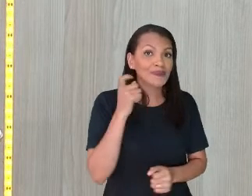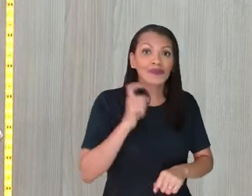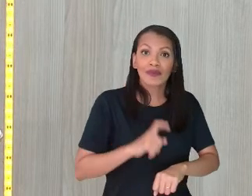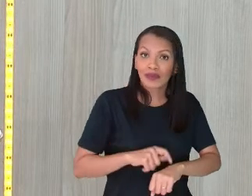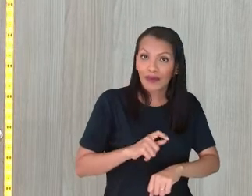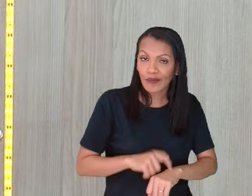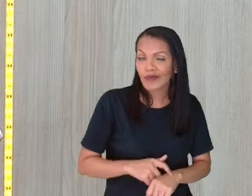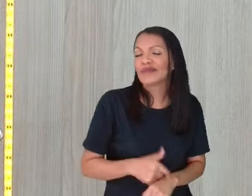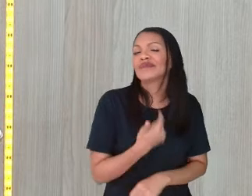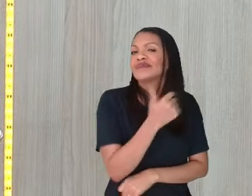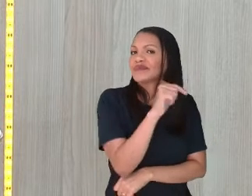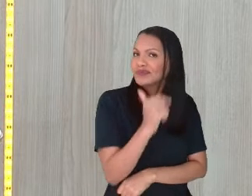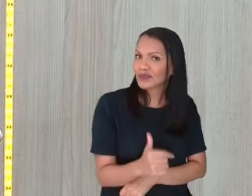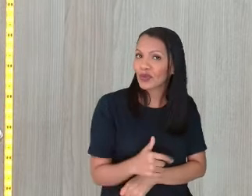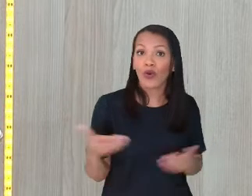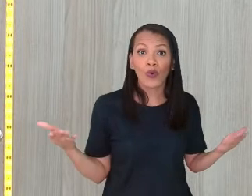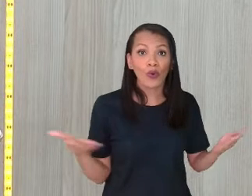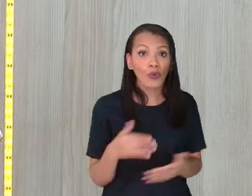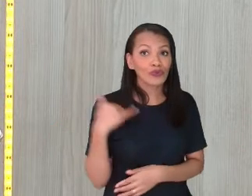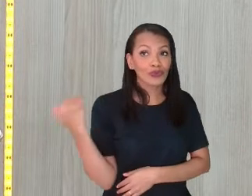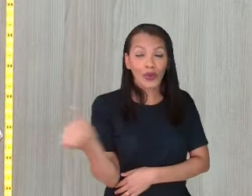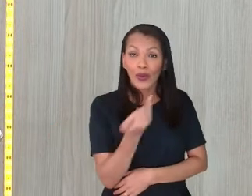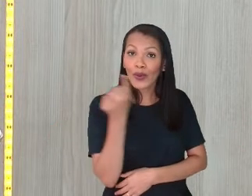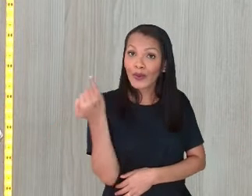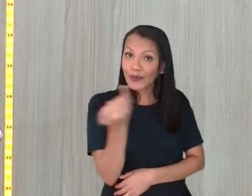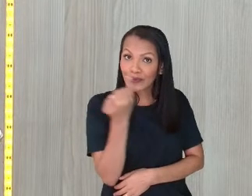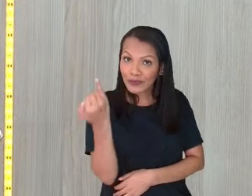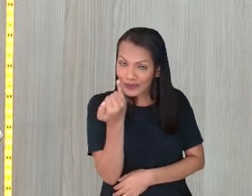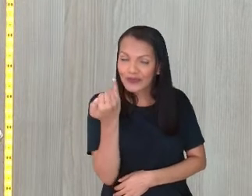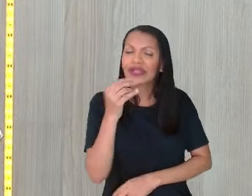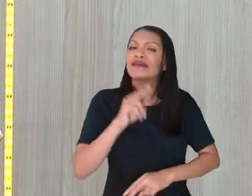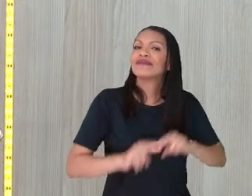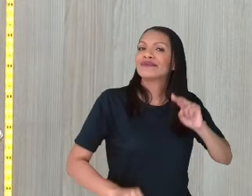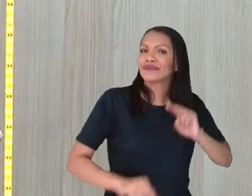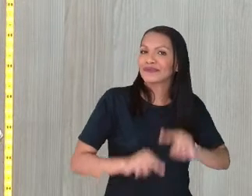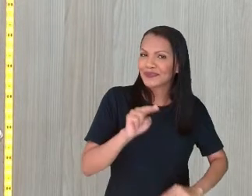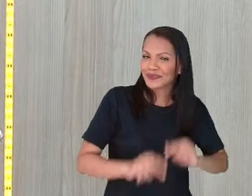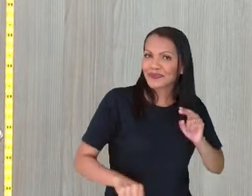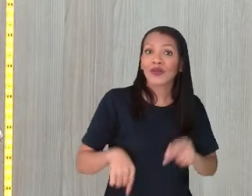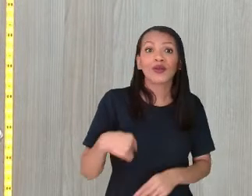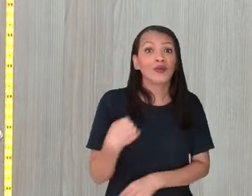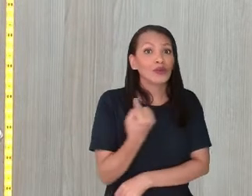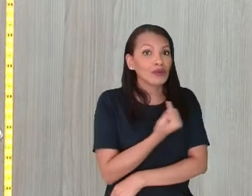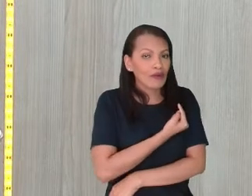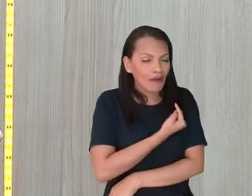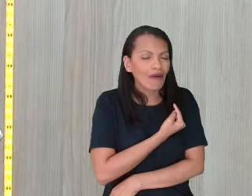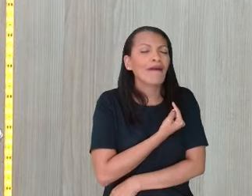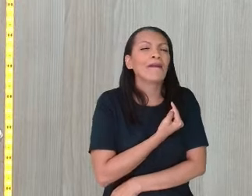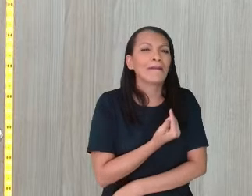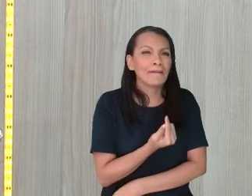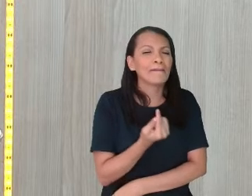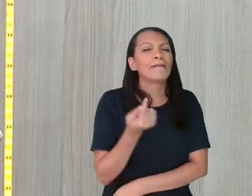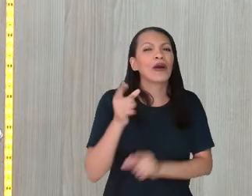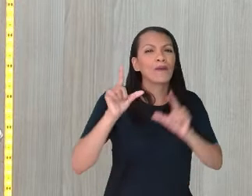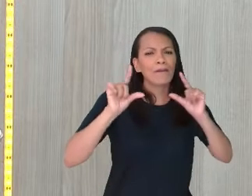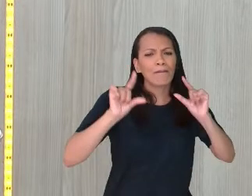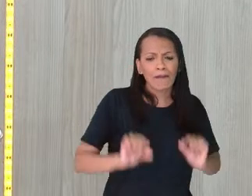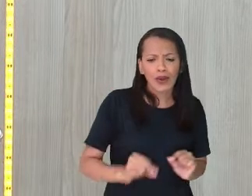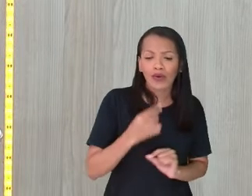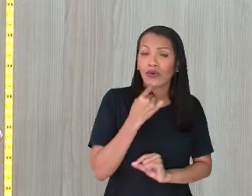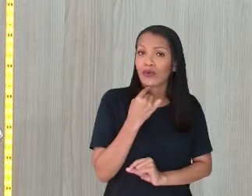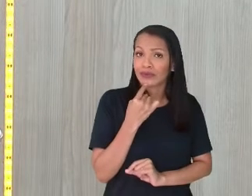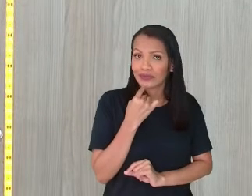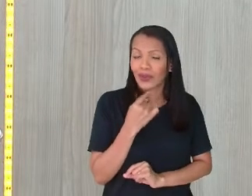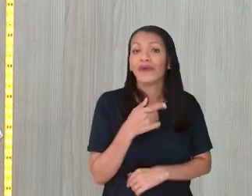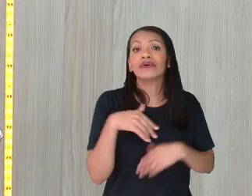temos. Então, é importante hoje, em junho, nós estávamos com nossos estoques muito baixos. Então,